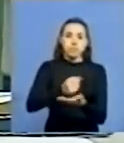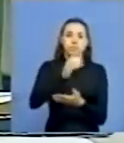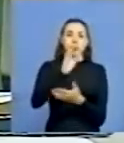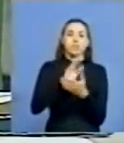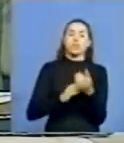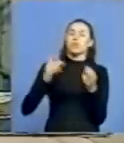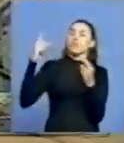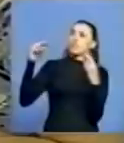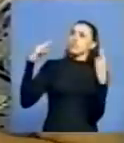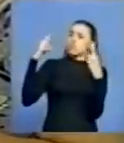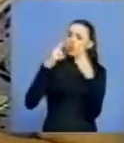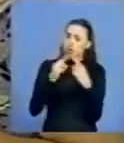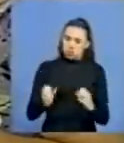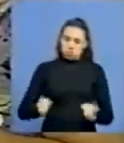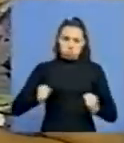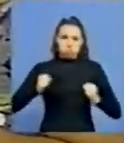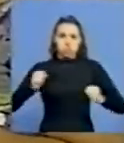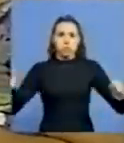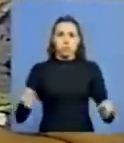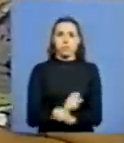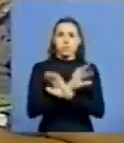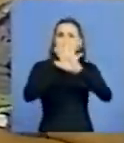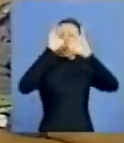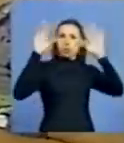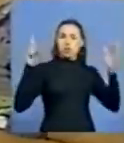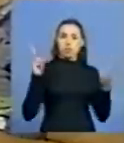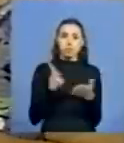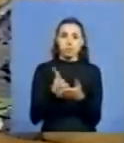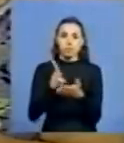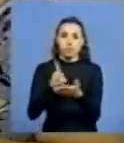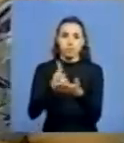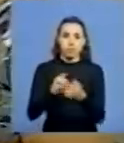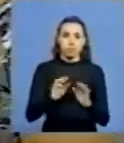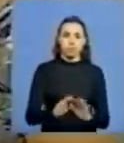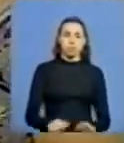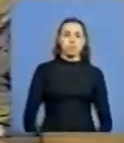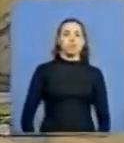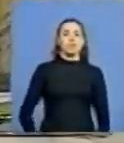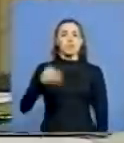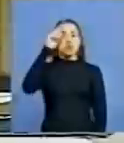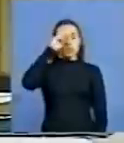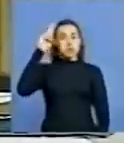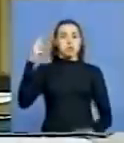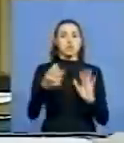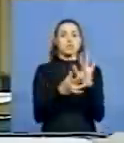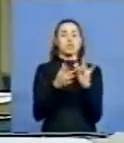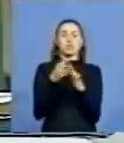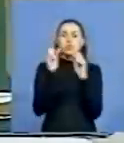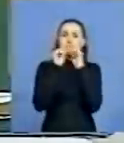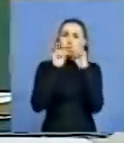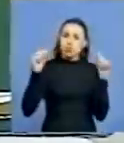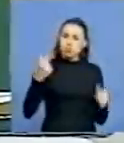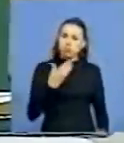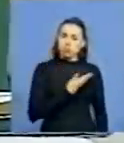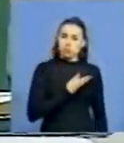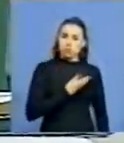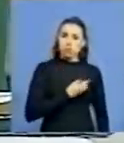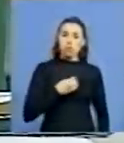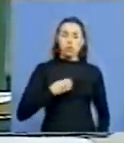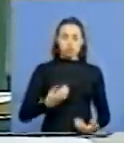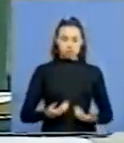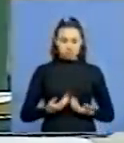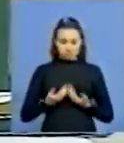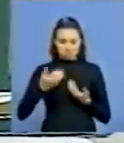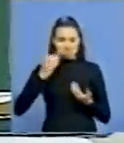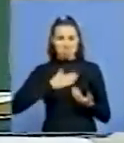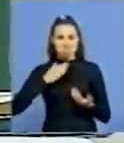Salvador. Vosso reino, poder, a glória, paz. Senhor Jesus Cristo, que dissestes aos vossos